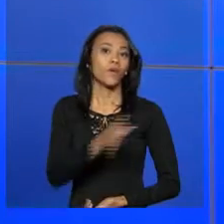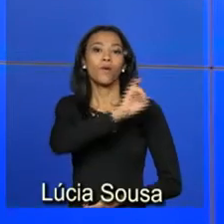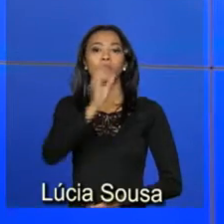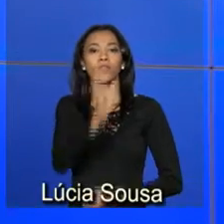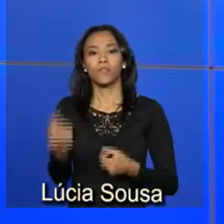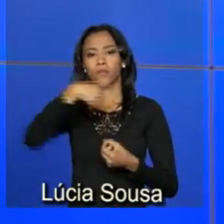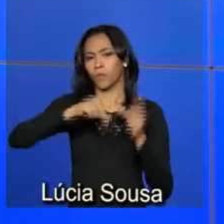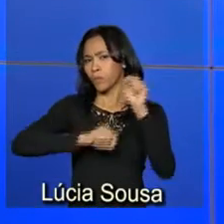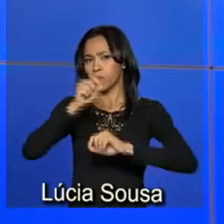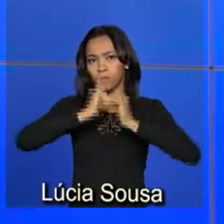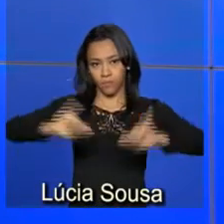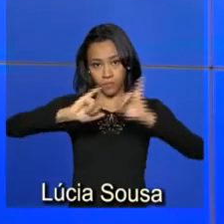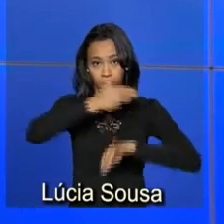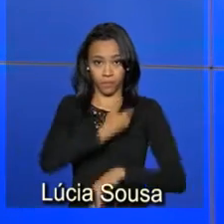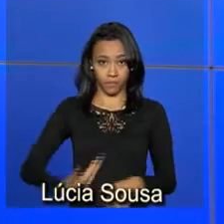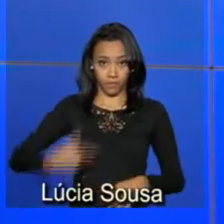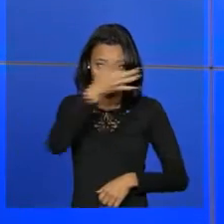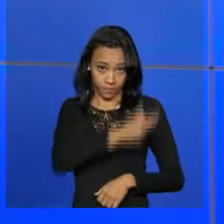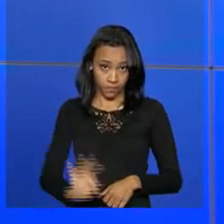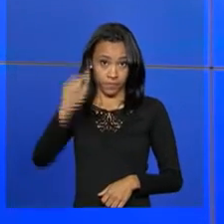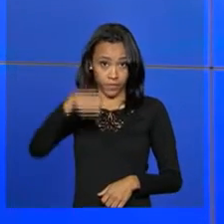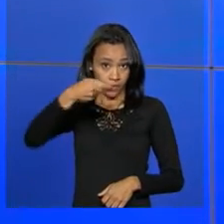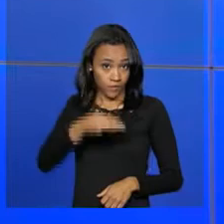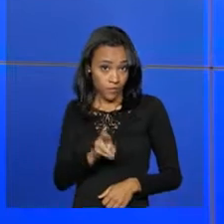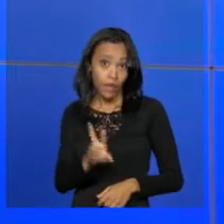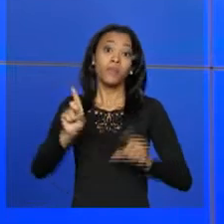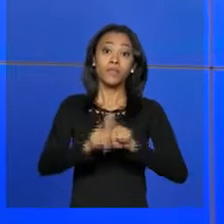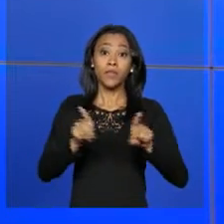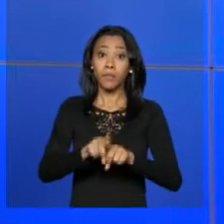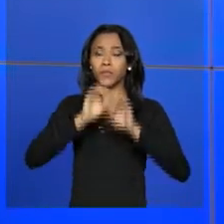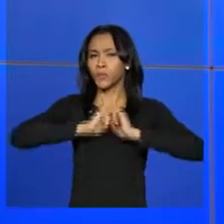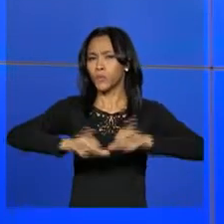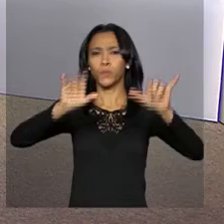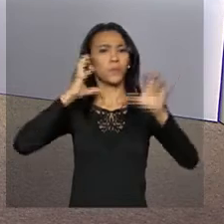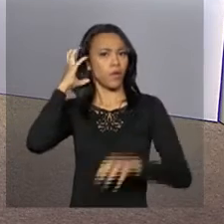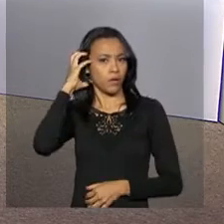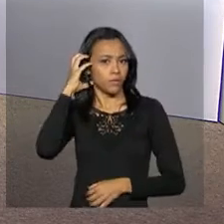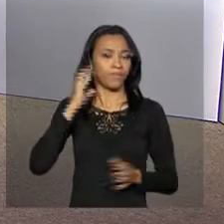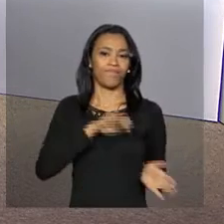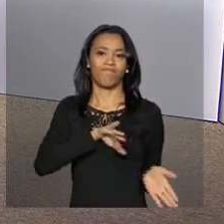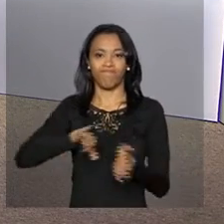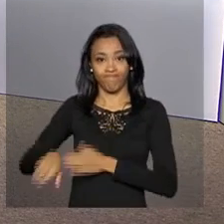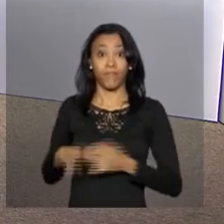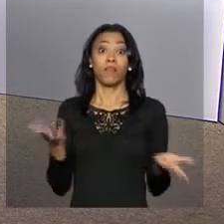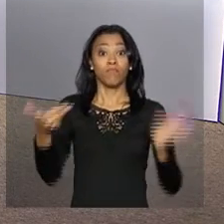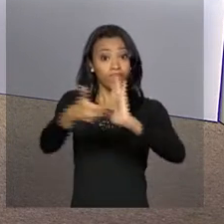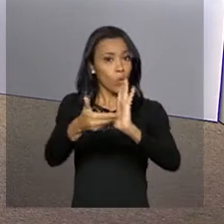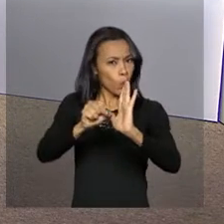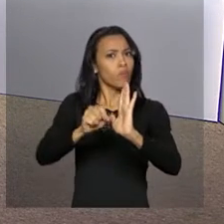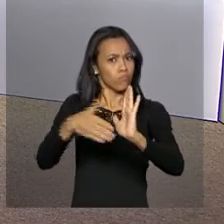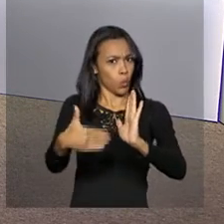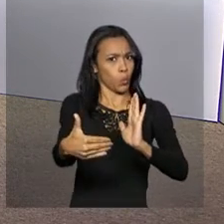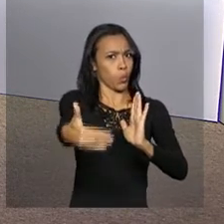Olá, estamos de volta com as notícias do governo federal aqui na NBR e pela Rede Nacional de Rádio. Na Câmara dos Deputados prosseguem